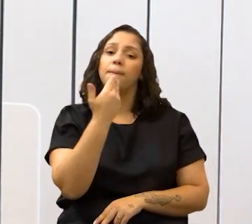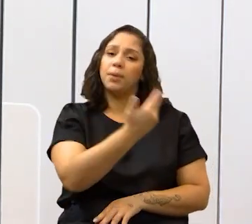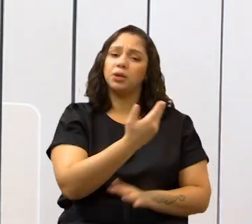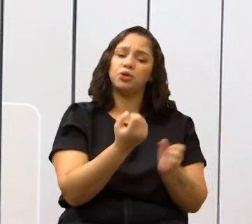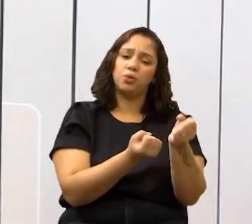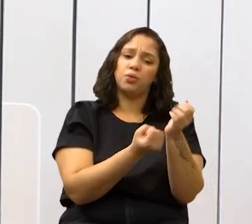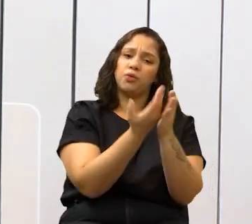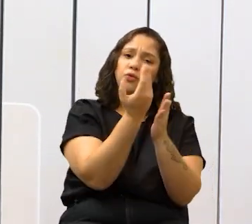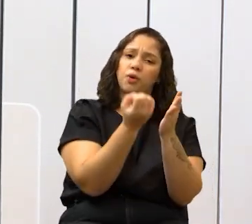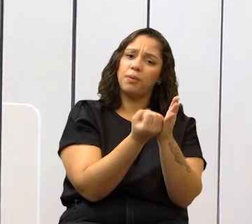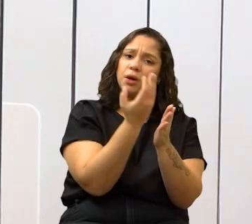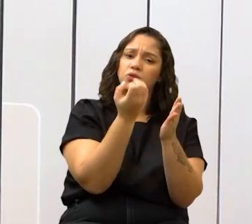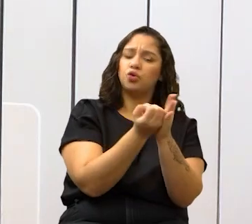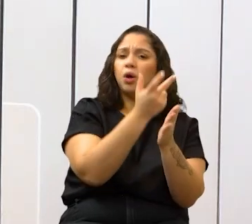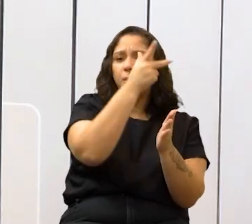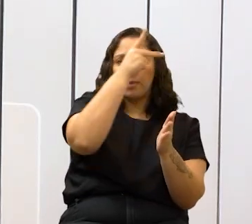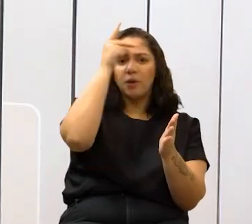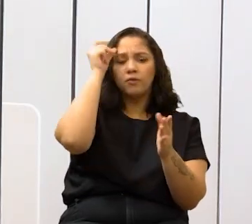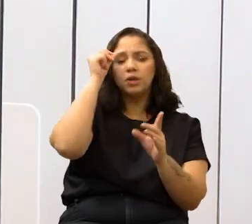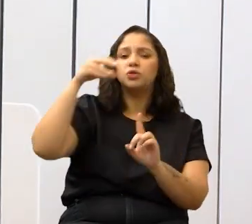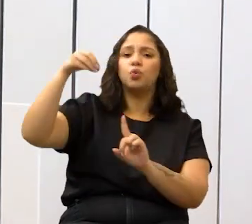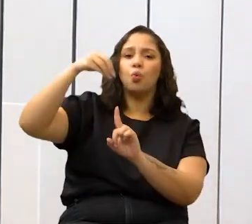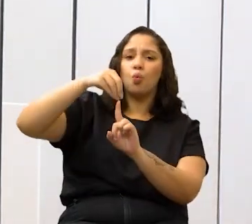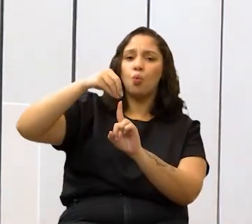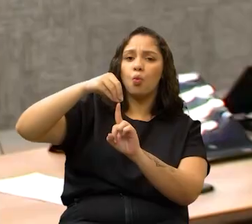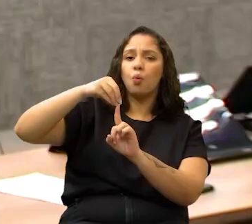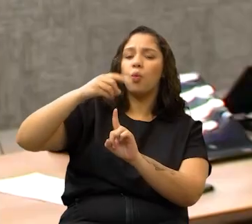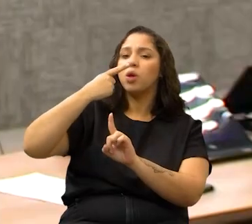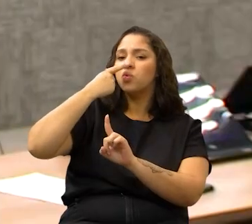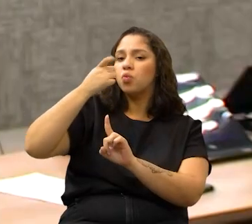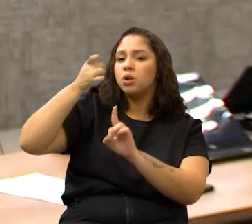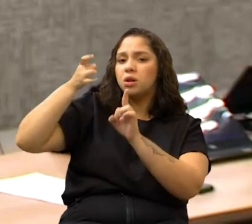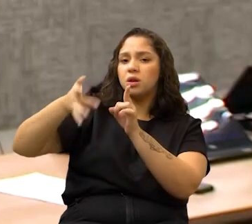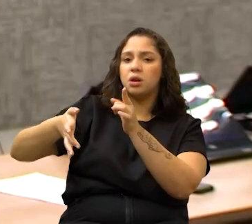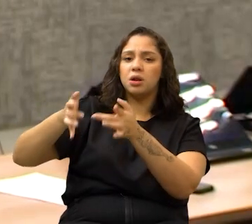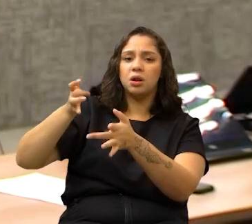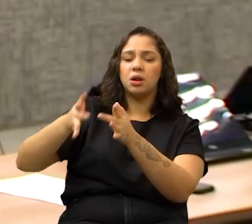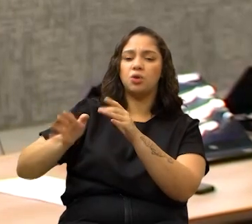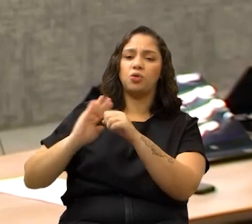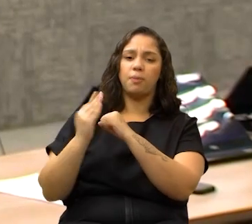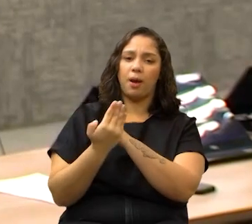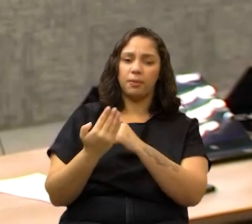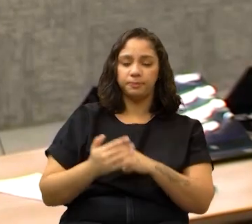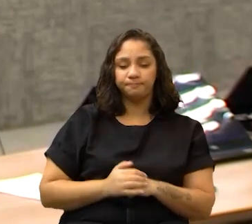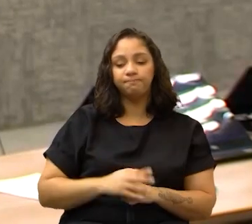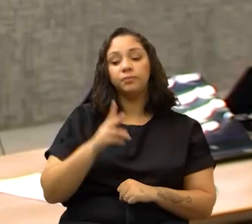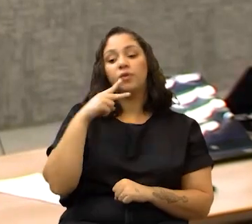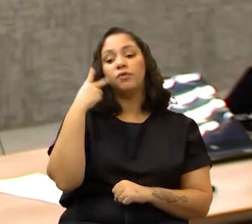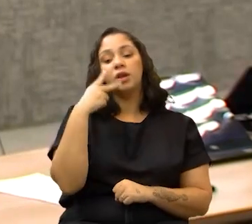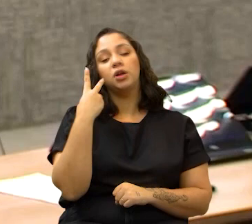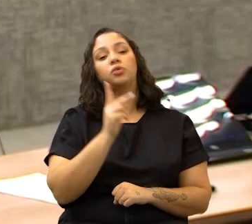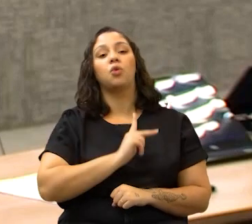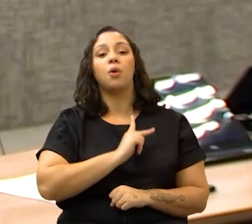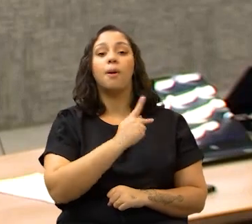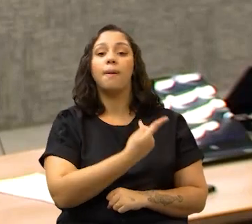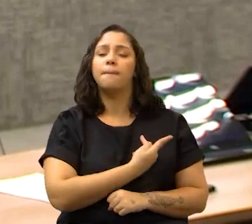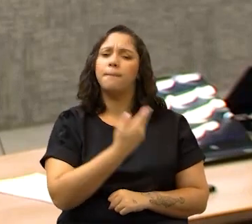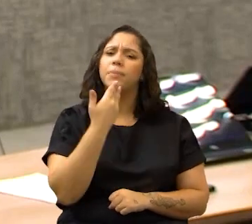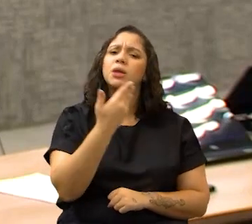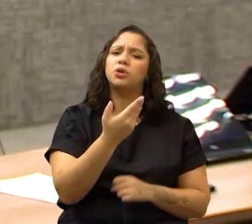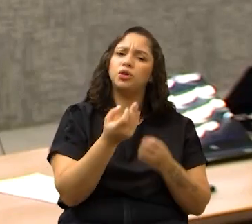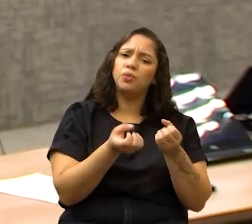informações à prefeitura sobre um ecoponto no bairro. O vereador Paulo Haddad